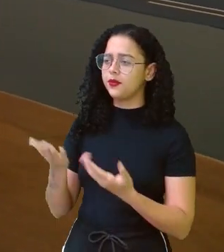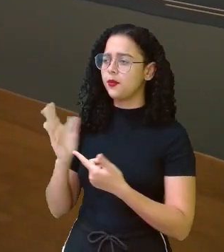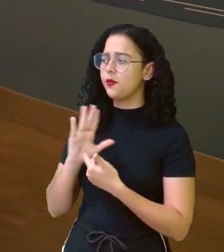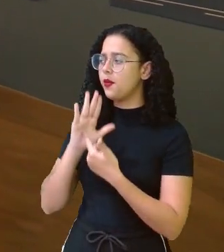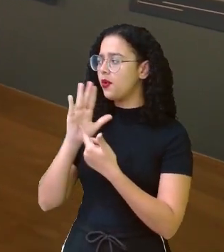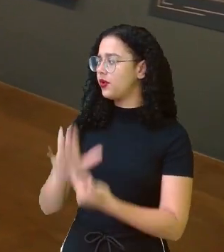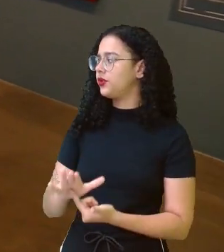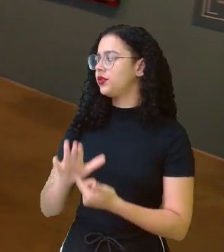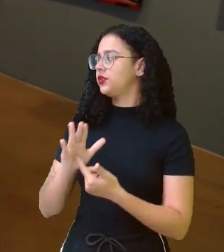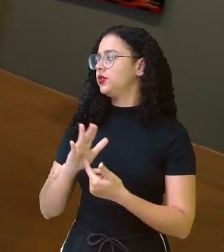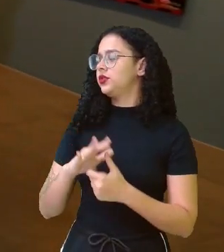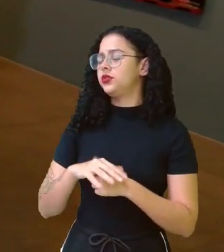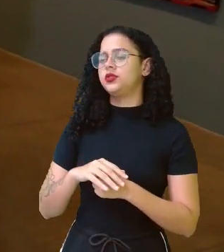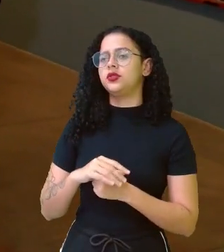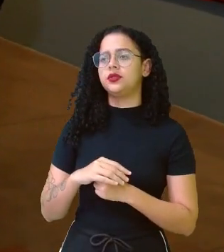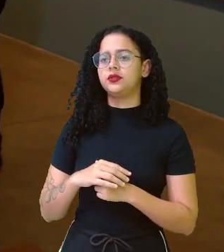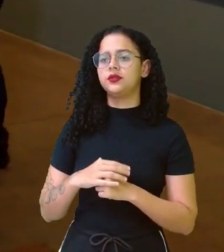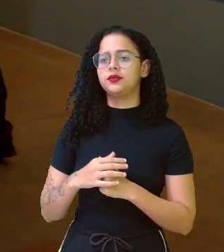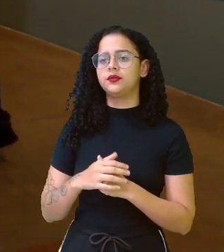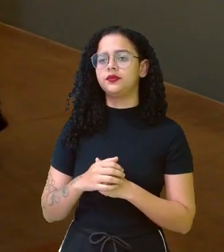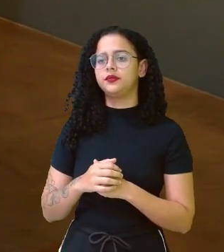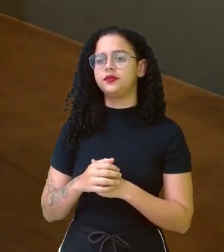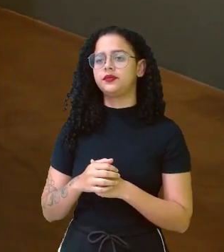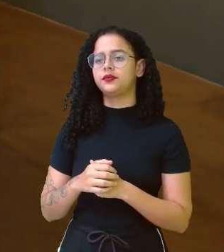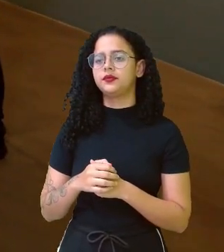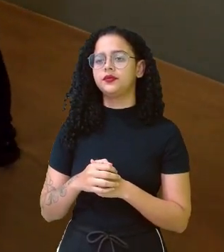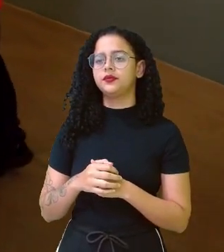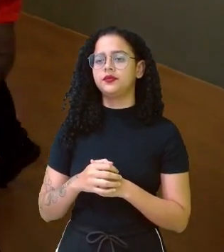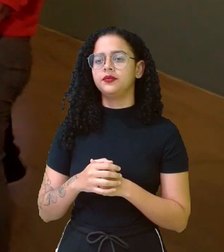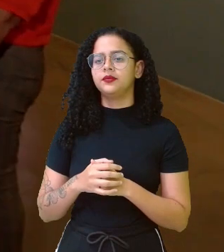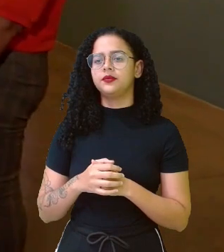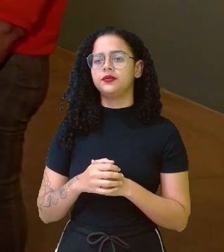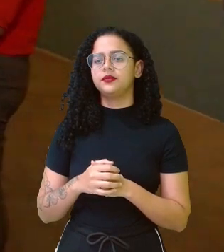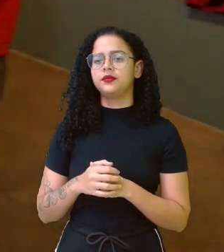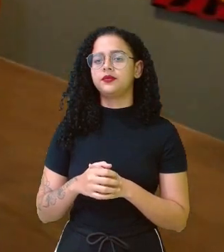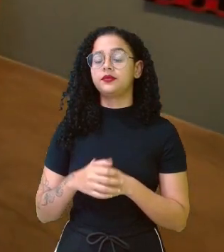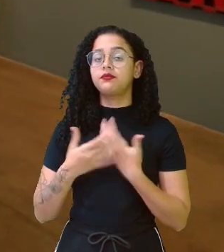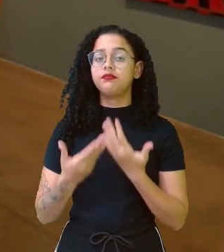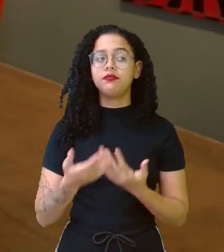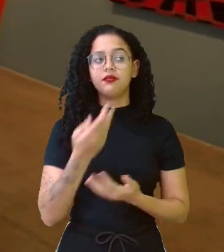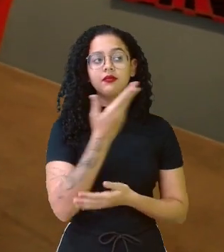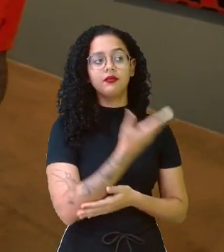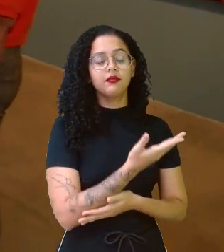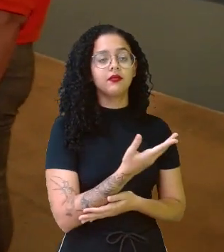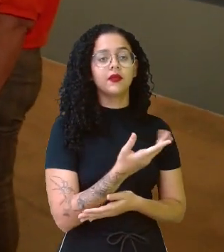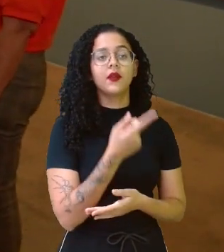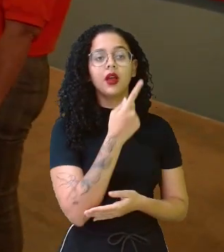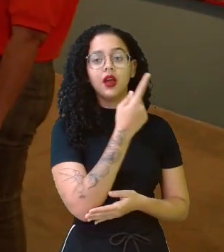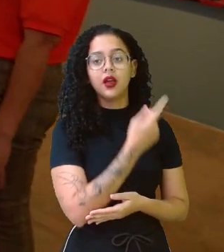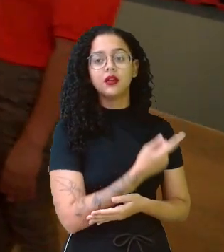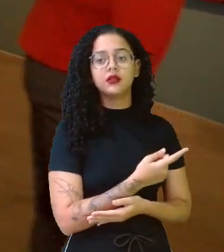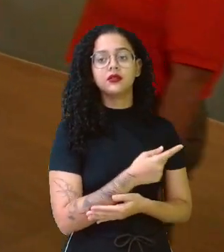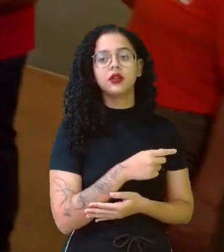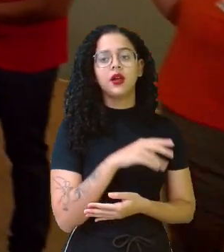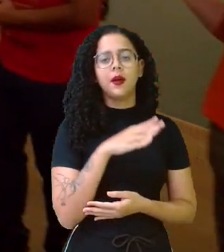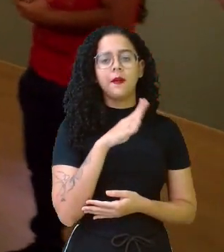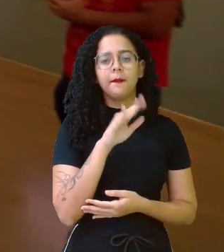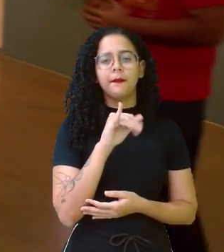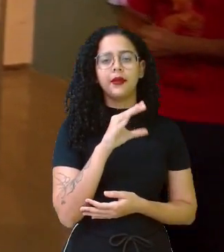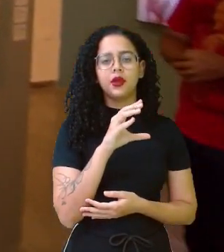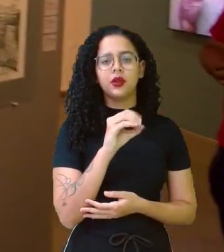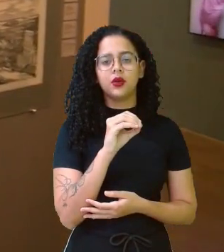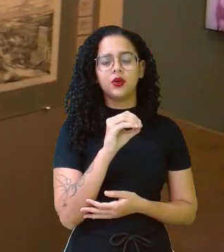linda situação para uma vila. Perfeito. E aqui a gente tem, essas são Bico de Pena? Não,